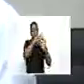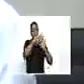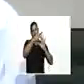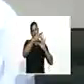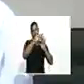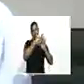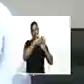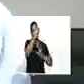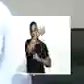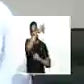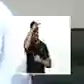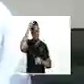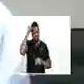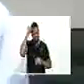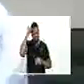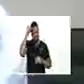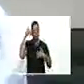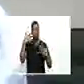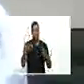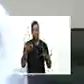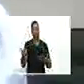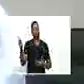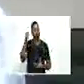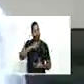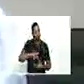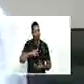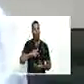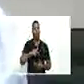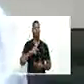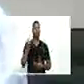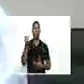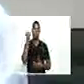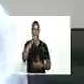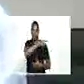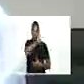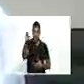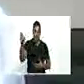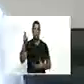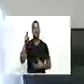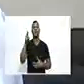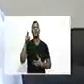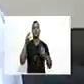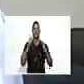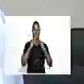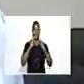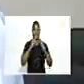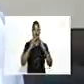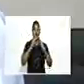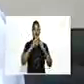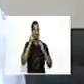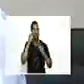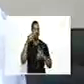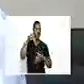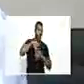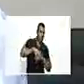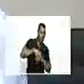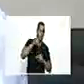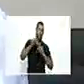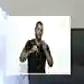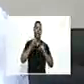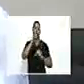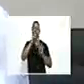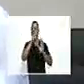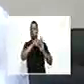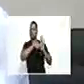do executivo Municipal então só para repetir o público de casa acompanhar aqui a nossa votação esse projeto de